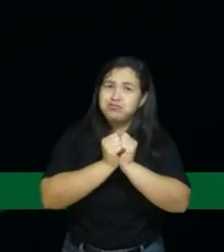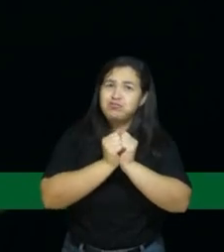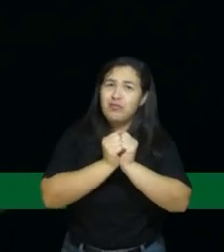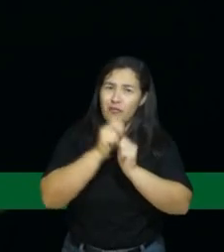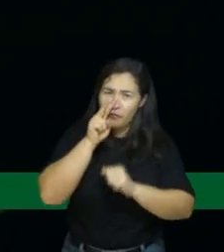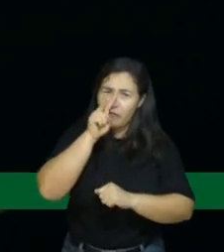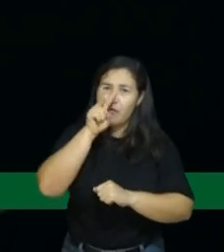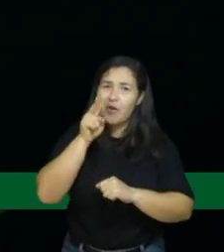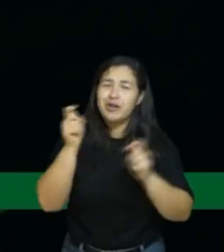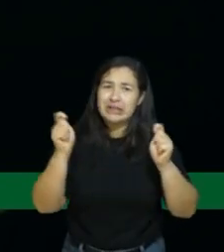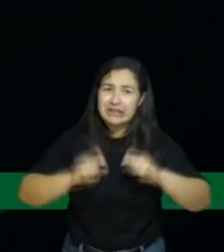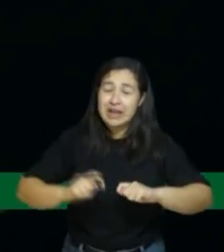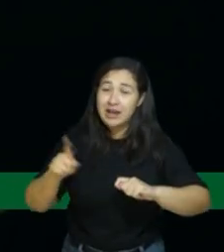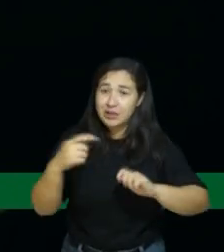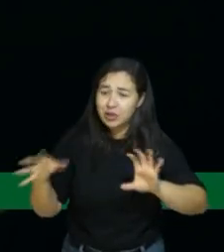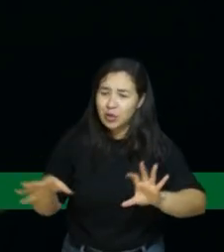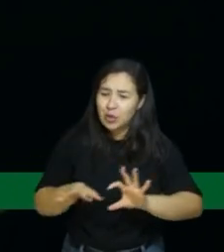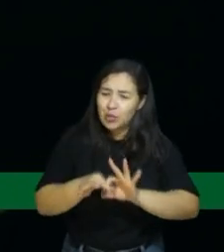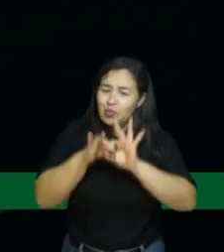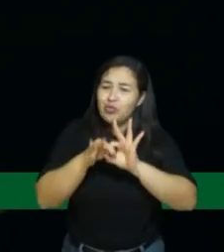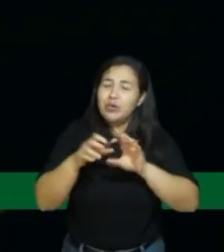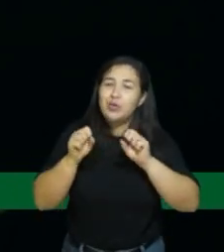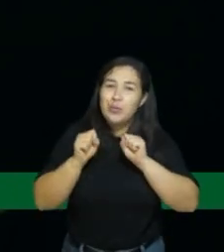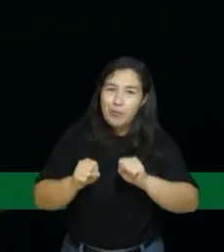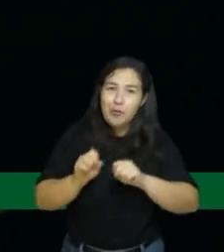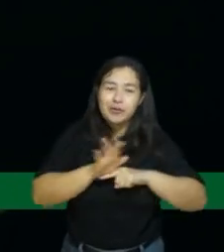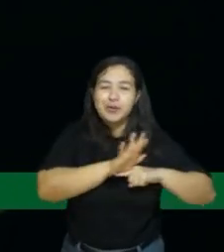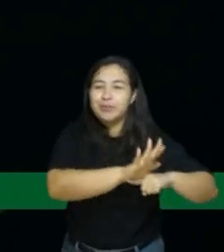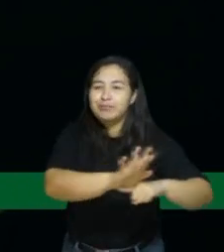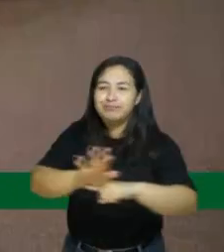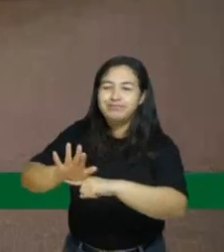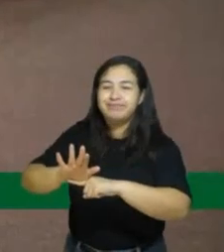podemos realizar mais muito